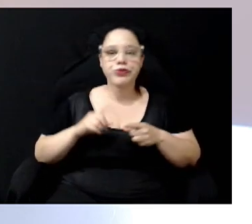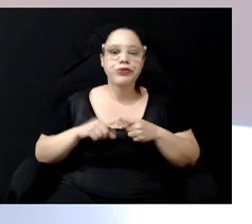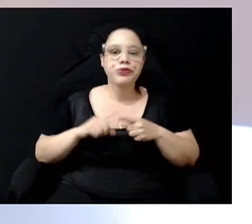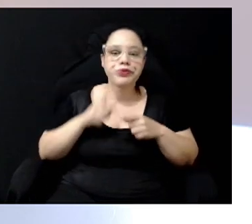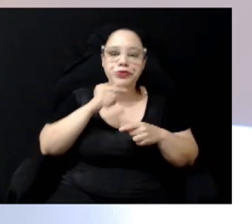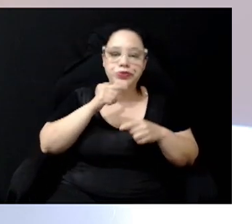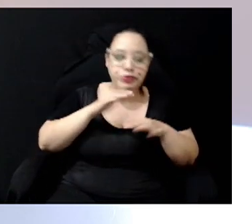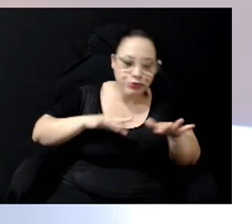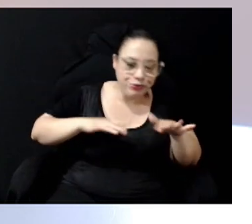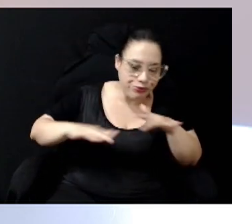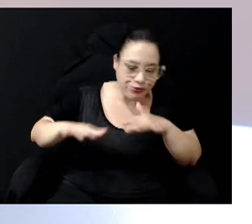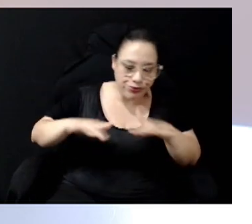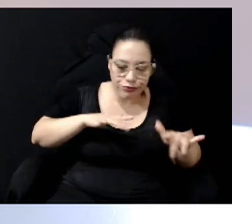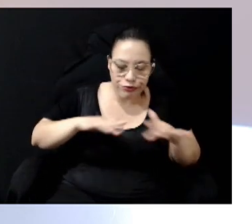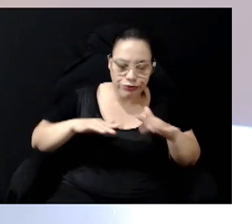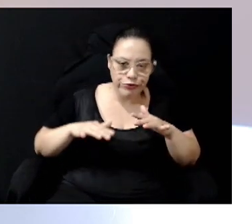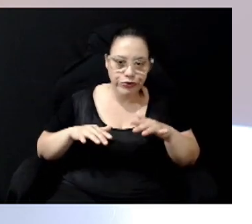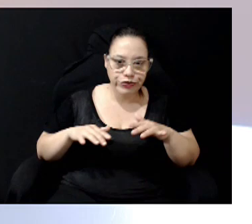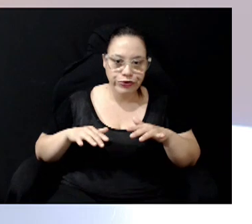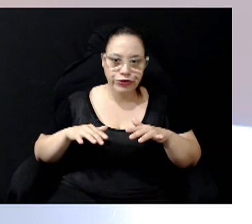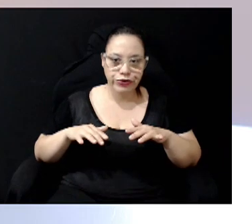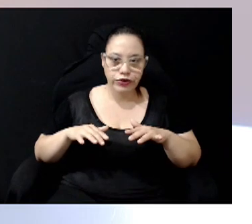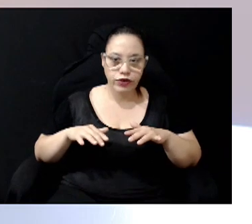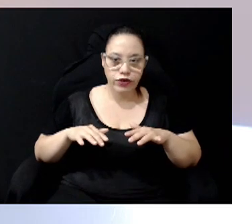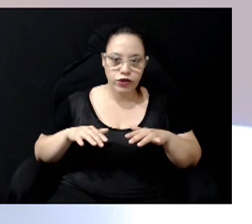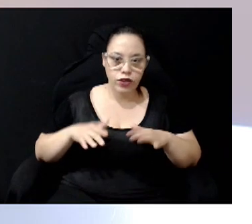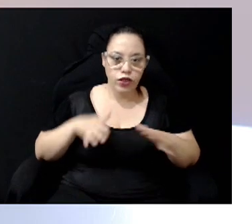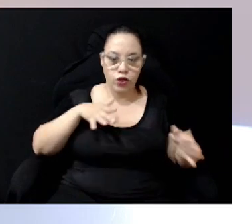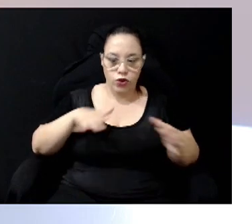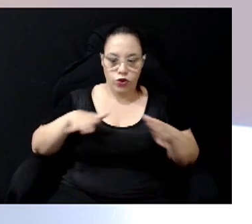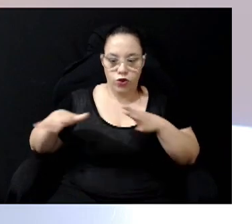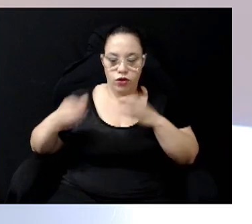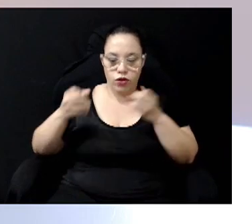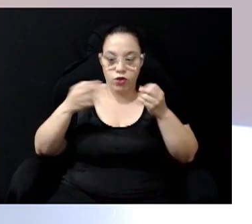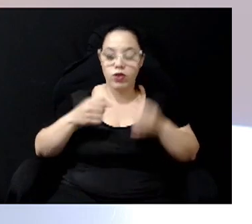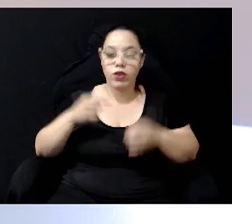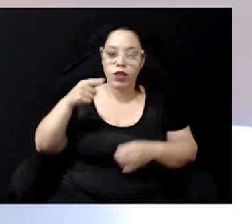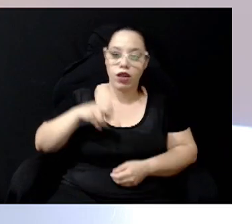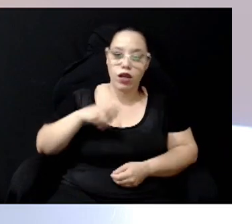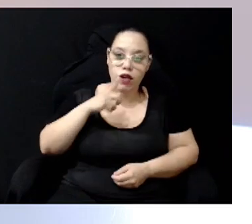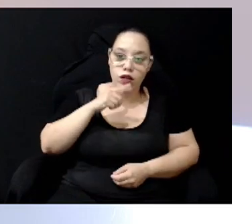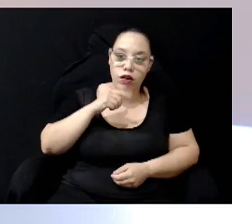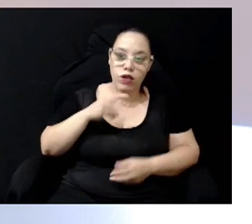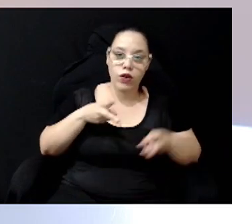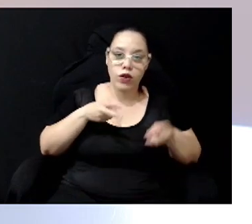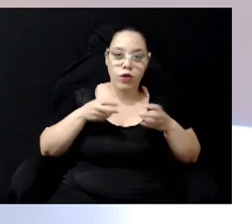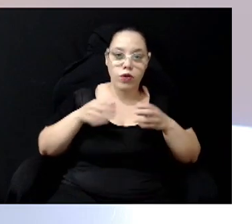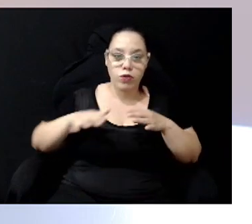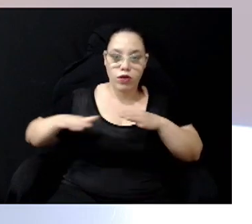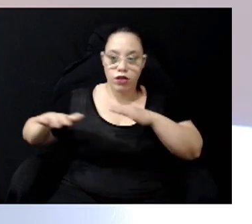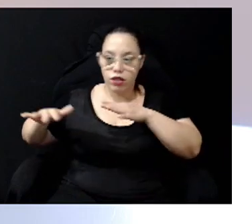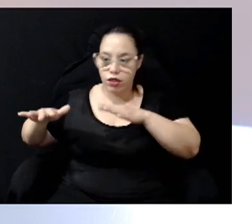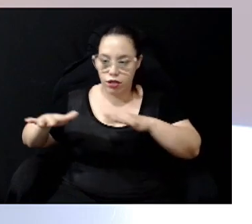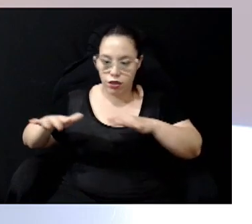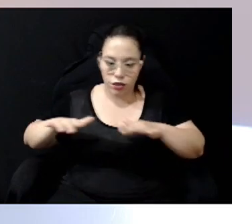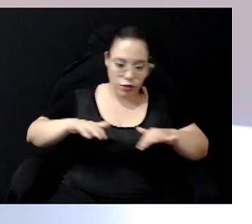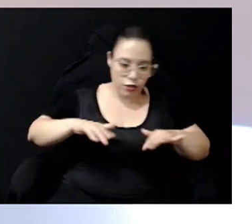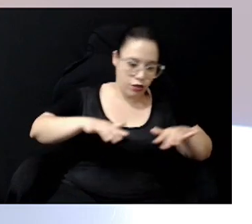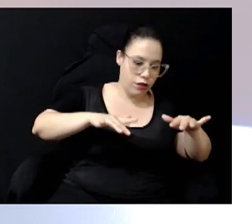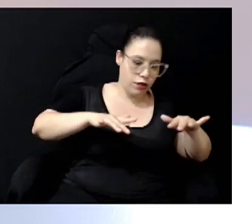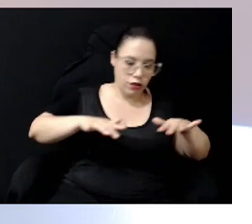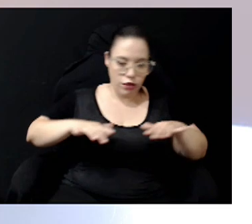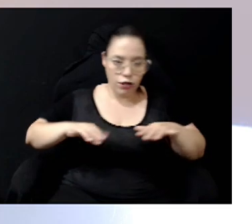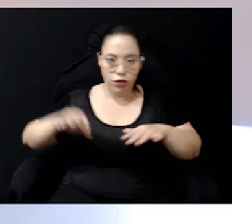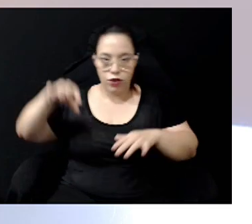ela é esse elemento de condução de informação e na água a pessoa percebe o movimento. Então, quando a gente coloca o